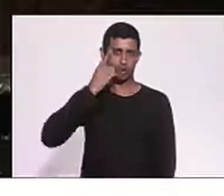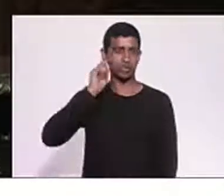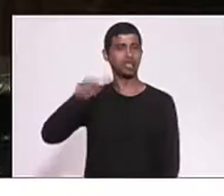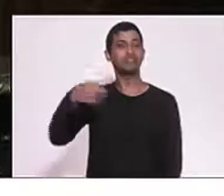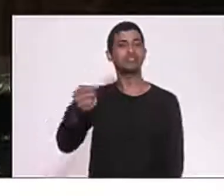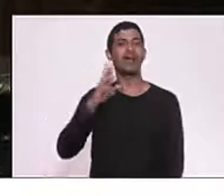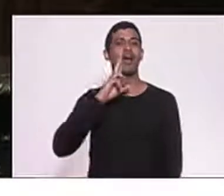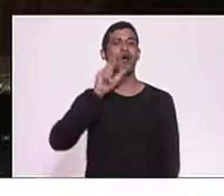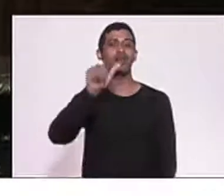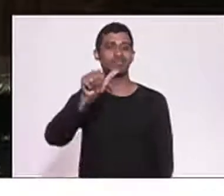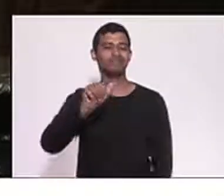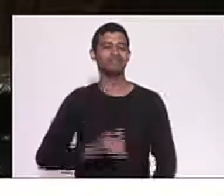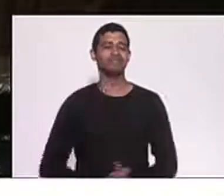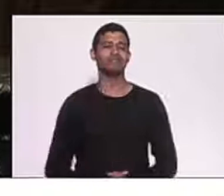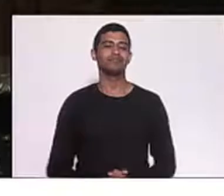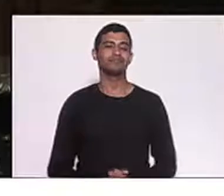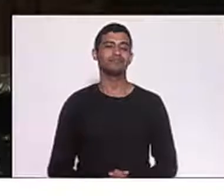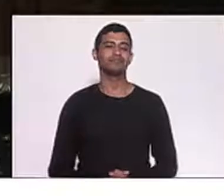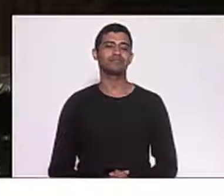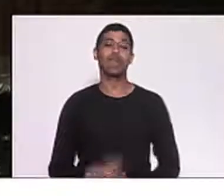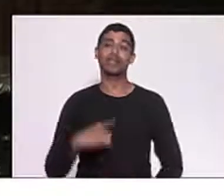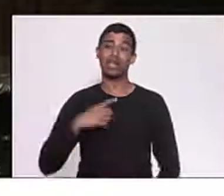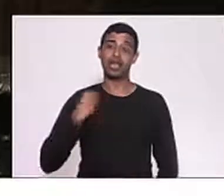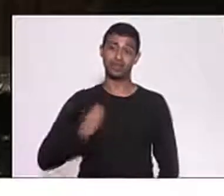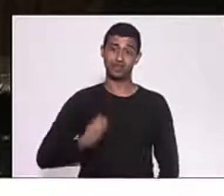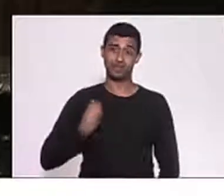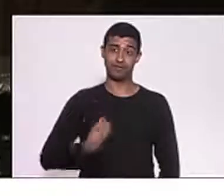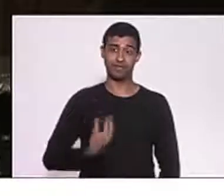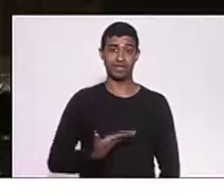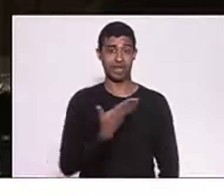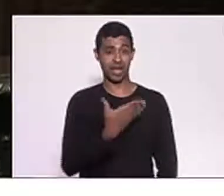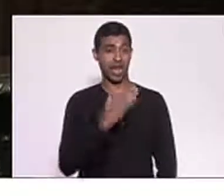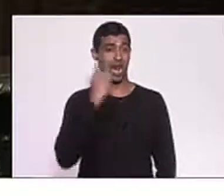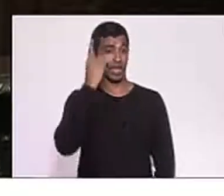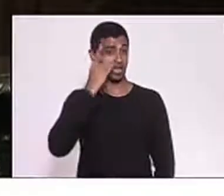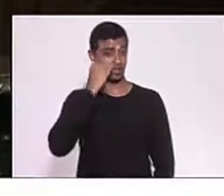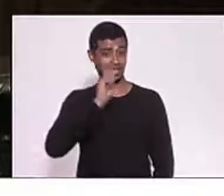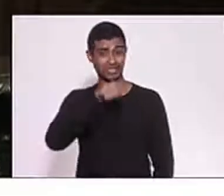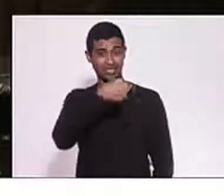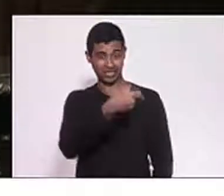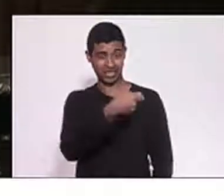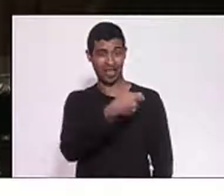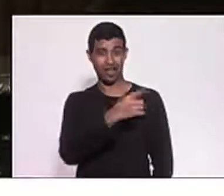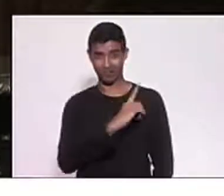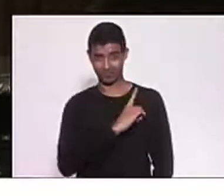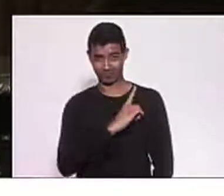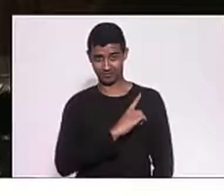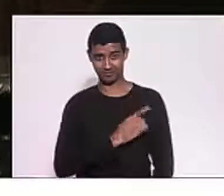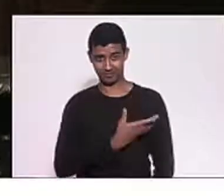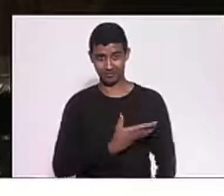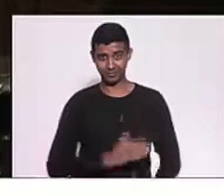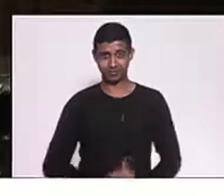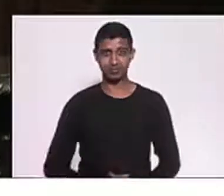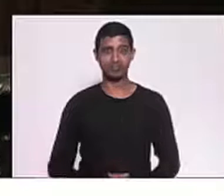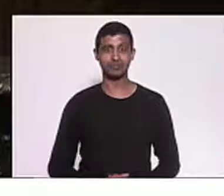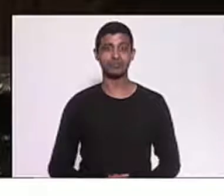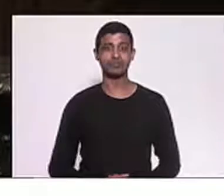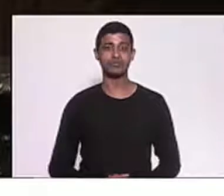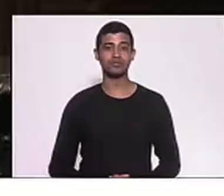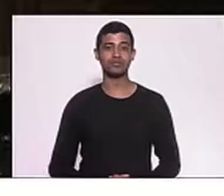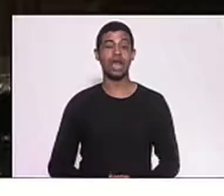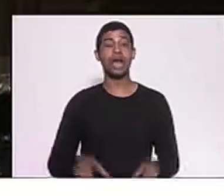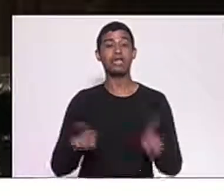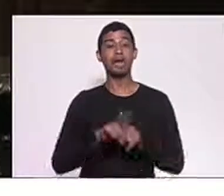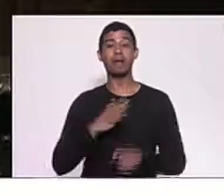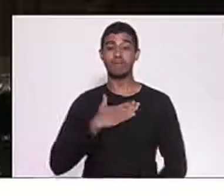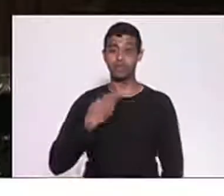Amorim, com a presença da deputada Marta Rocha e também com a